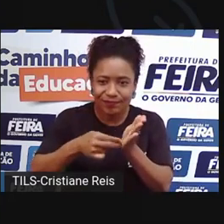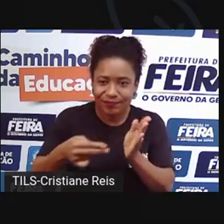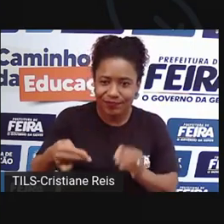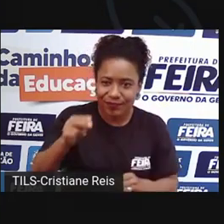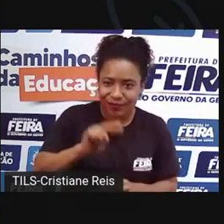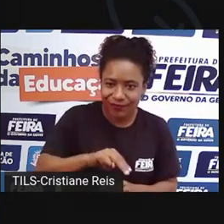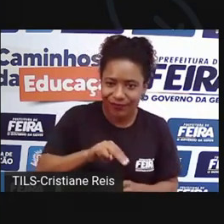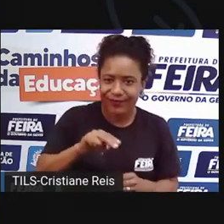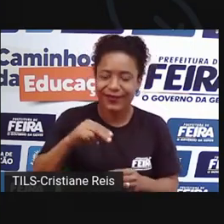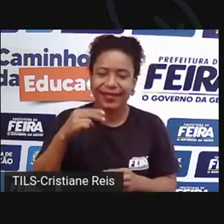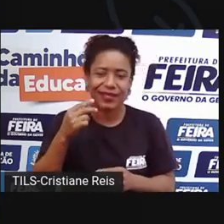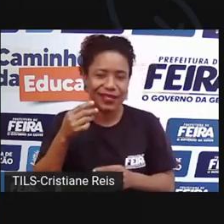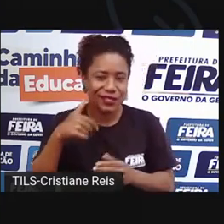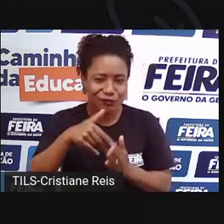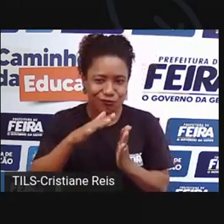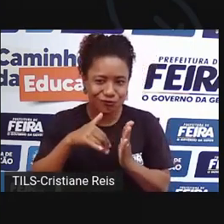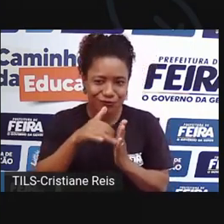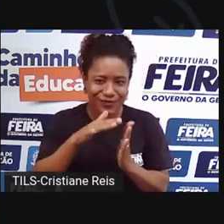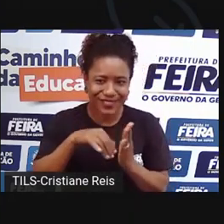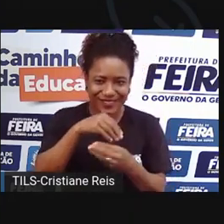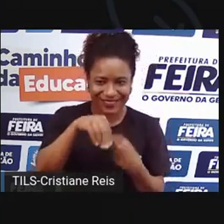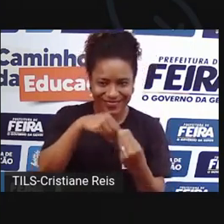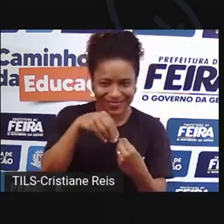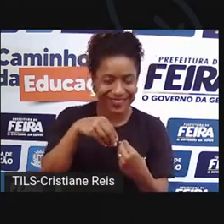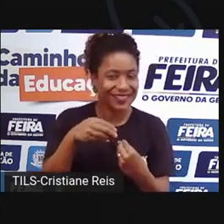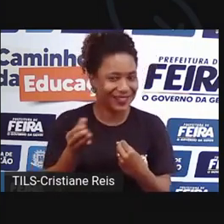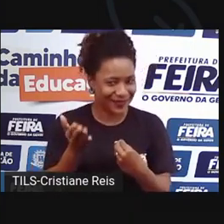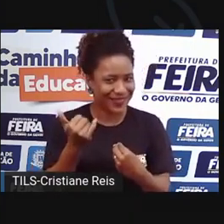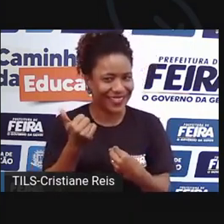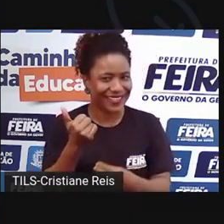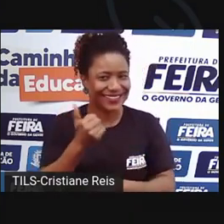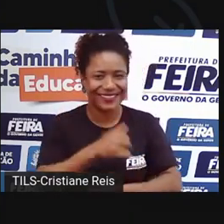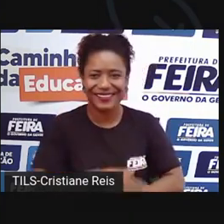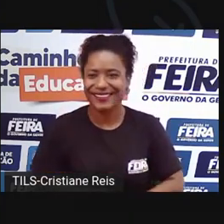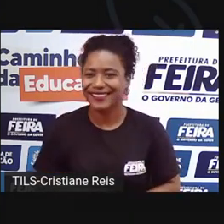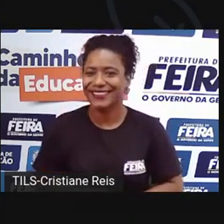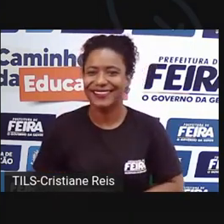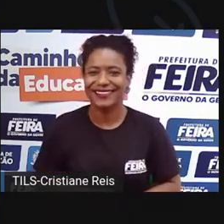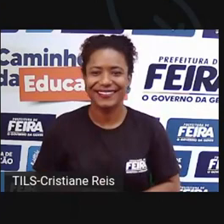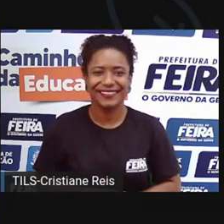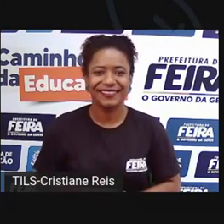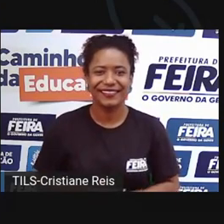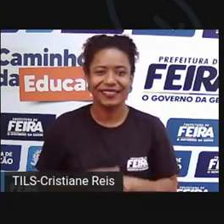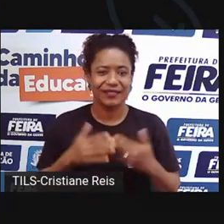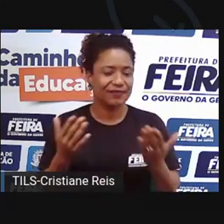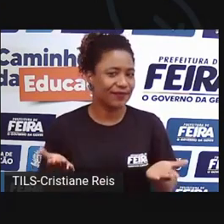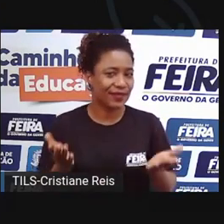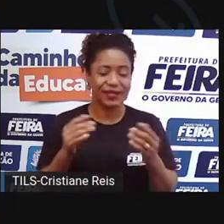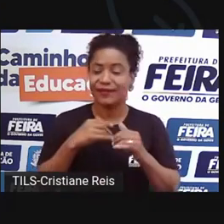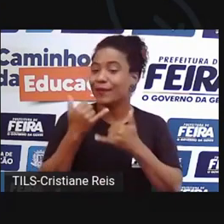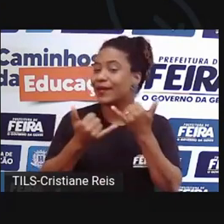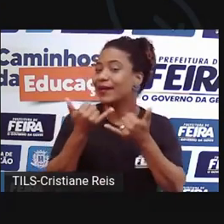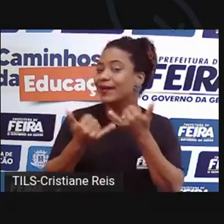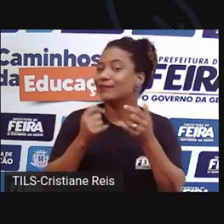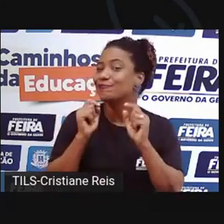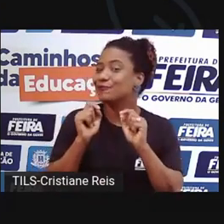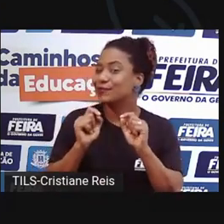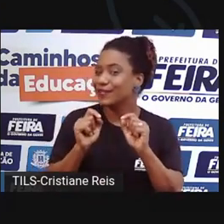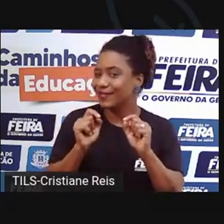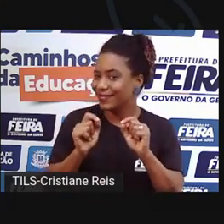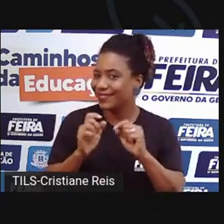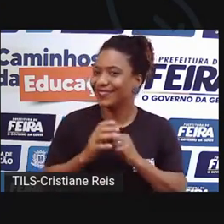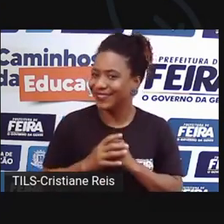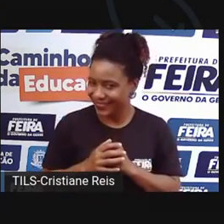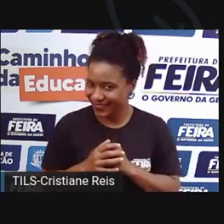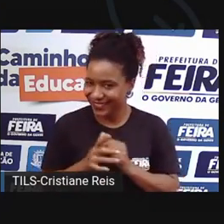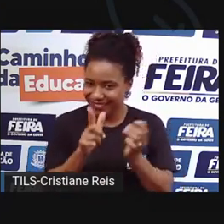pouquinho da tinta, tá bom? Então vamos lá. Ah, Felita, com que é então que a gente vai brincar? Olha só, eu tenho